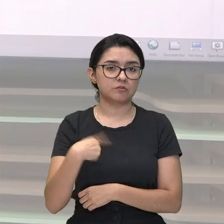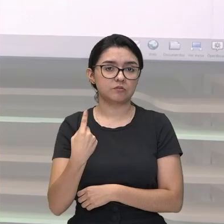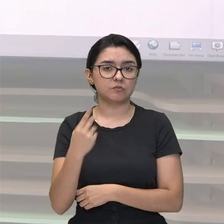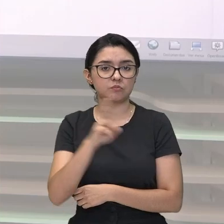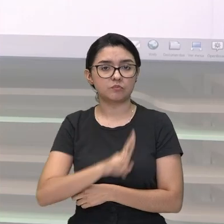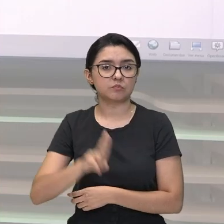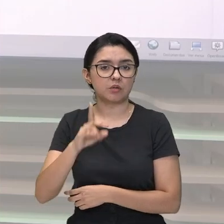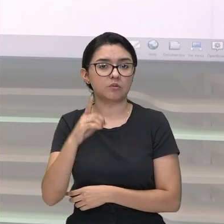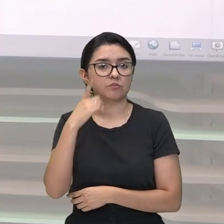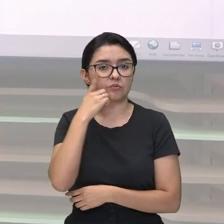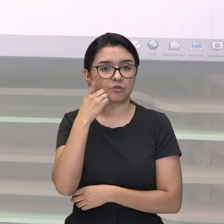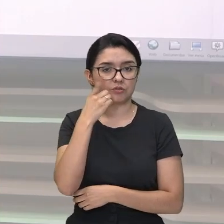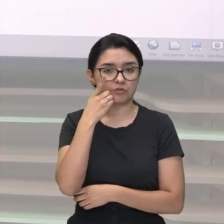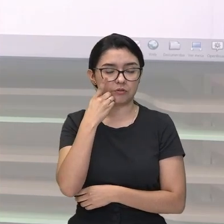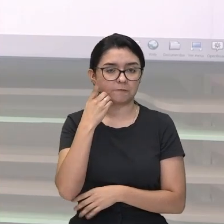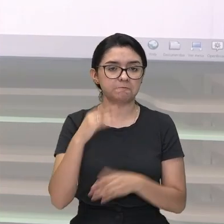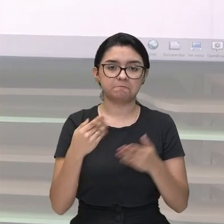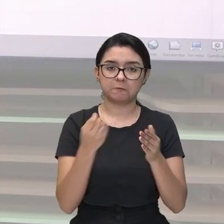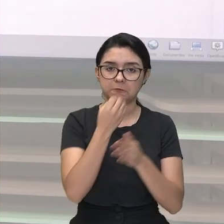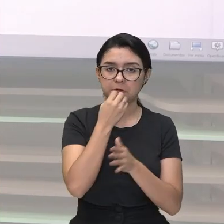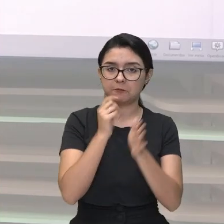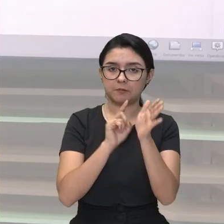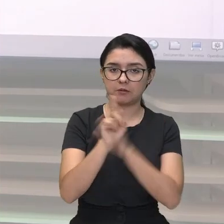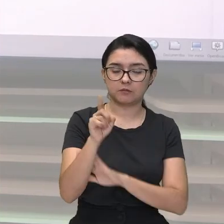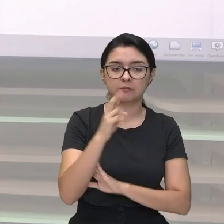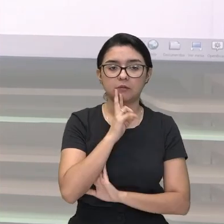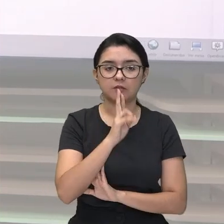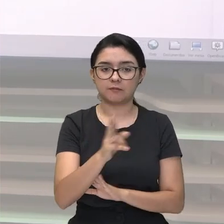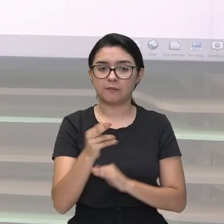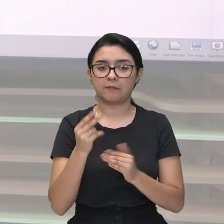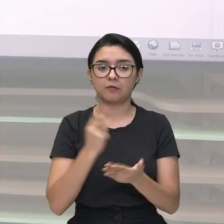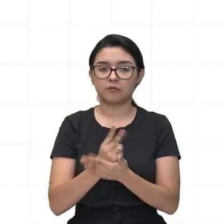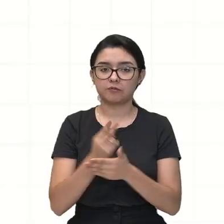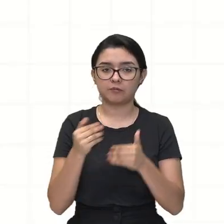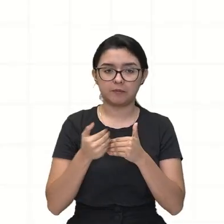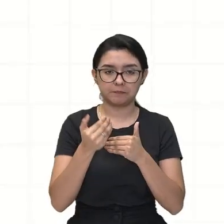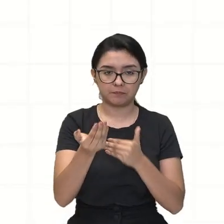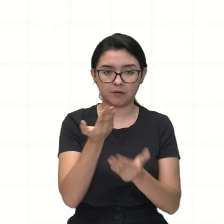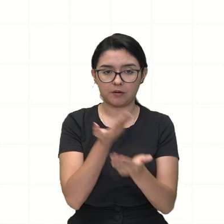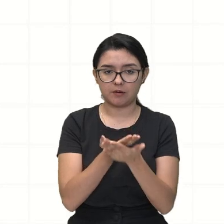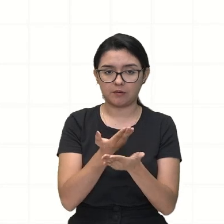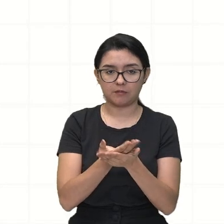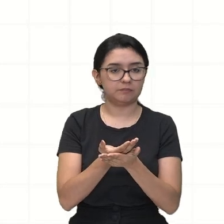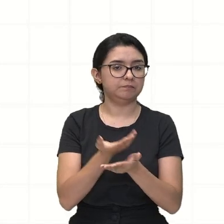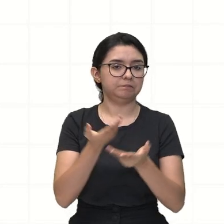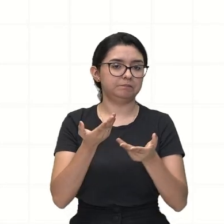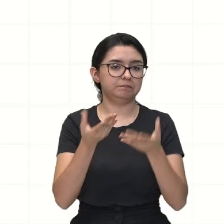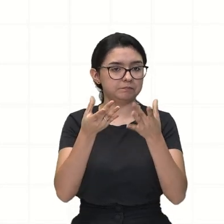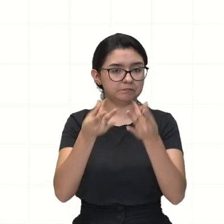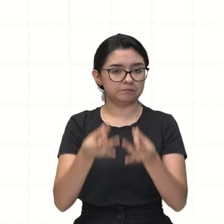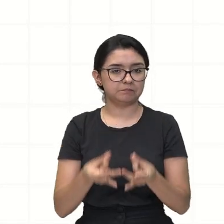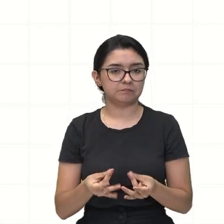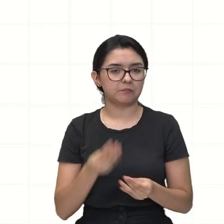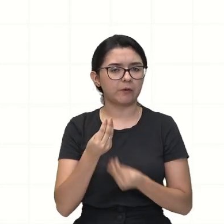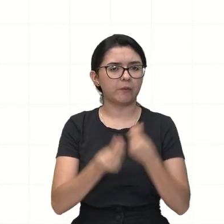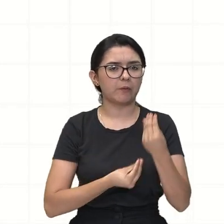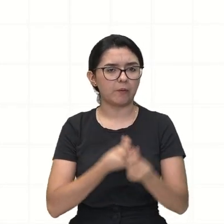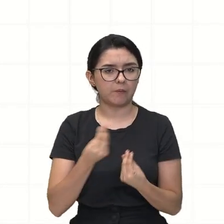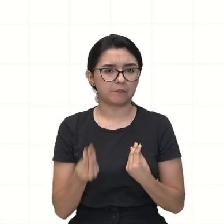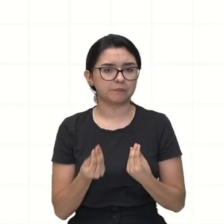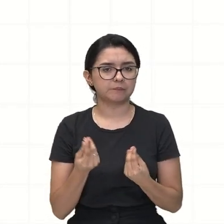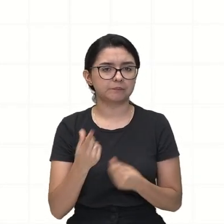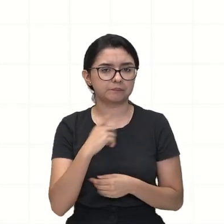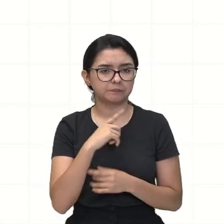Essa é uma boa pergunta. Para responder, vamos continuar com a nossa aula. Como obter